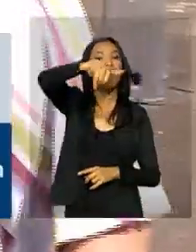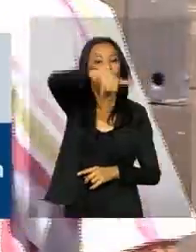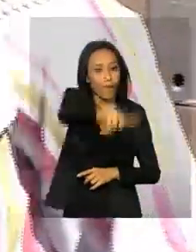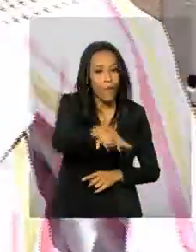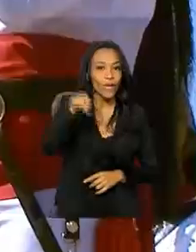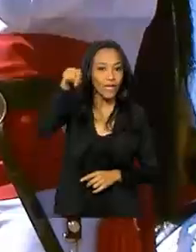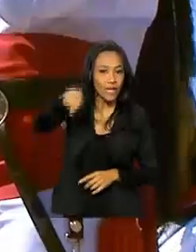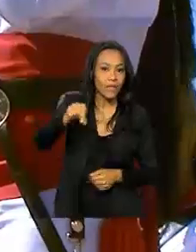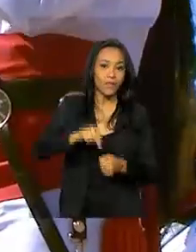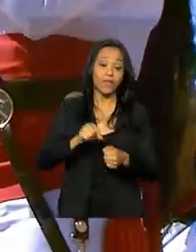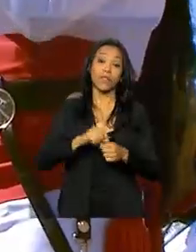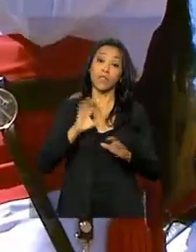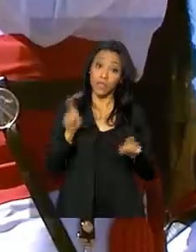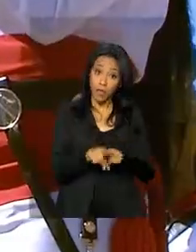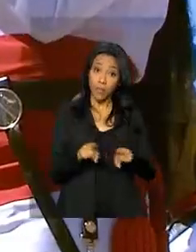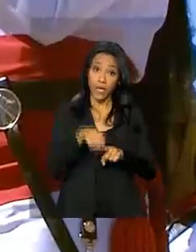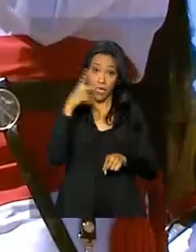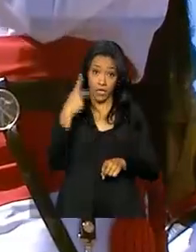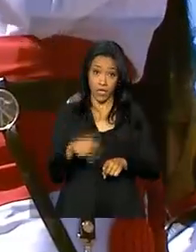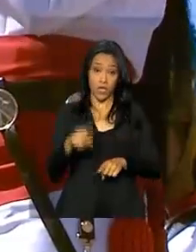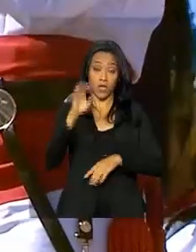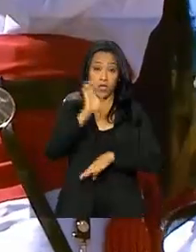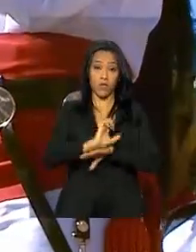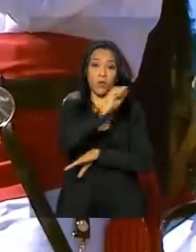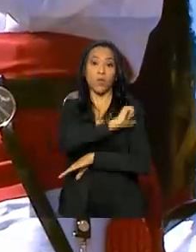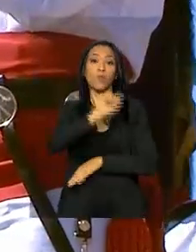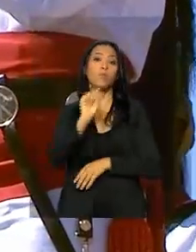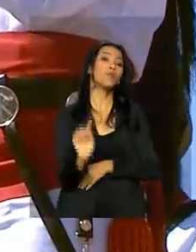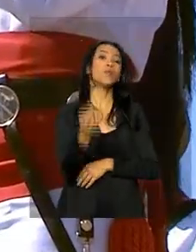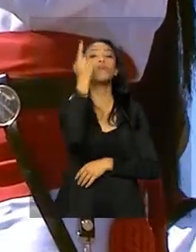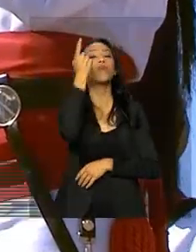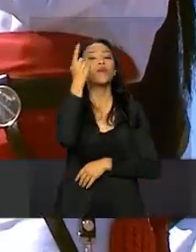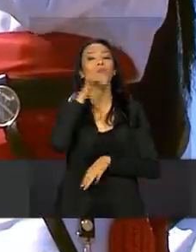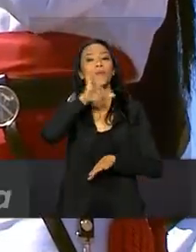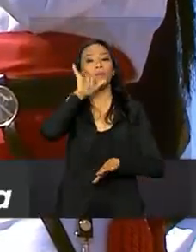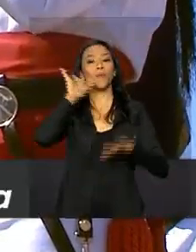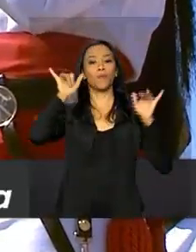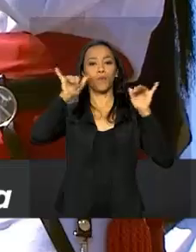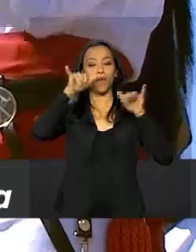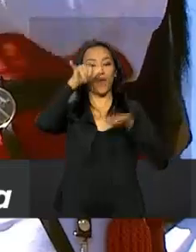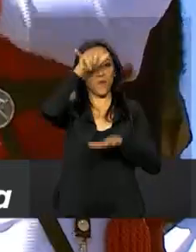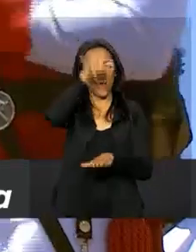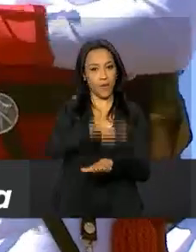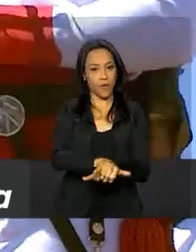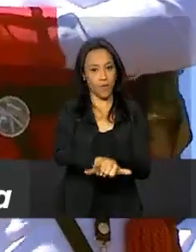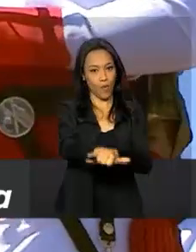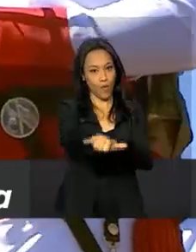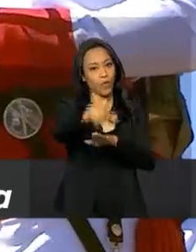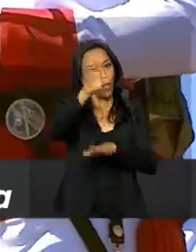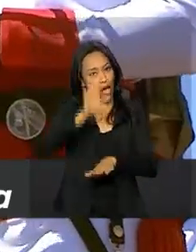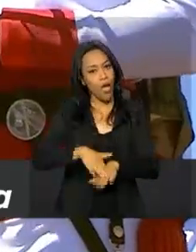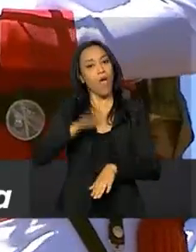o primeiro aeroporto do Rio de Janeiro foi batizado com seu nome.